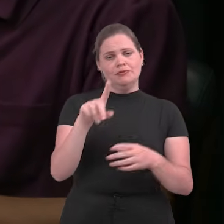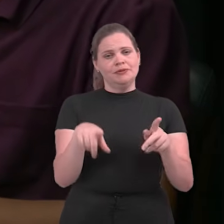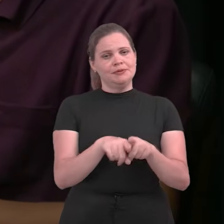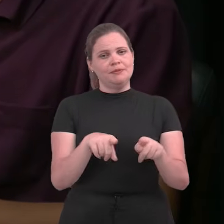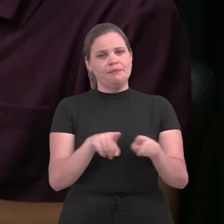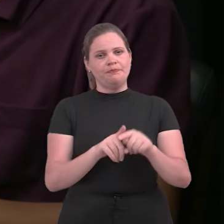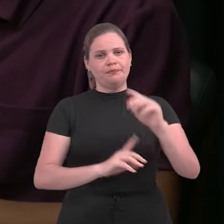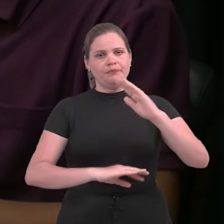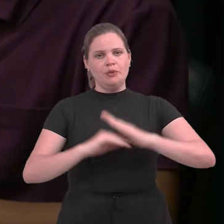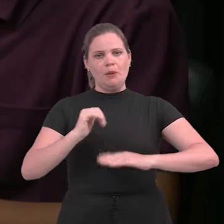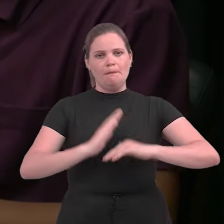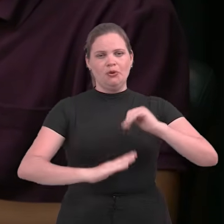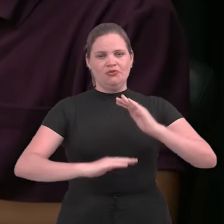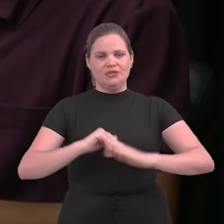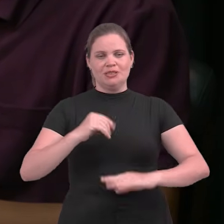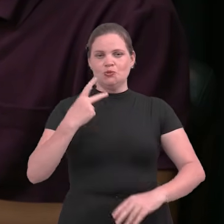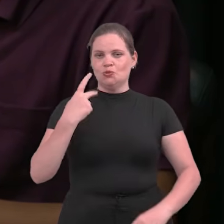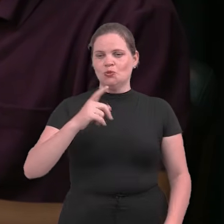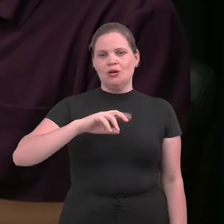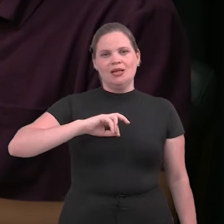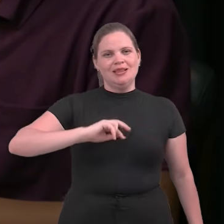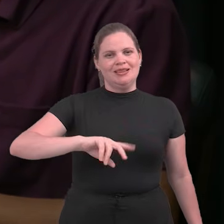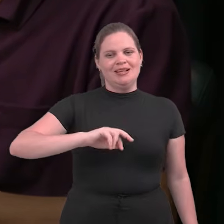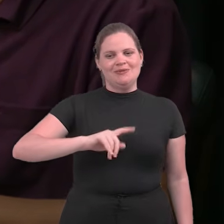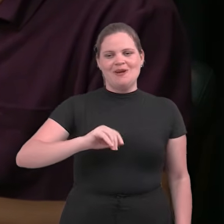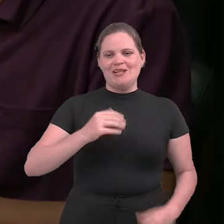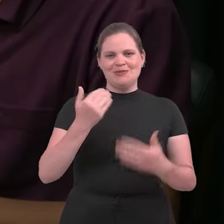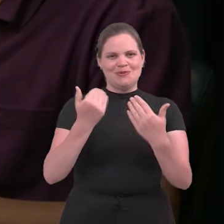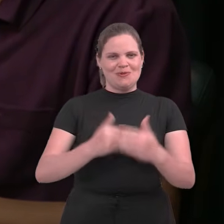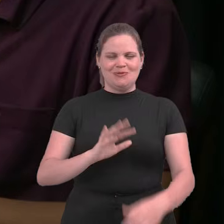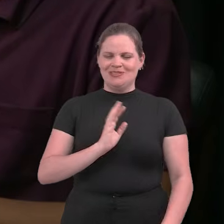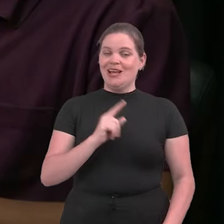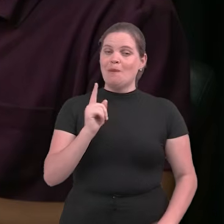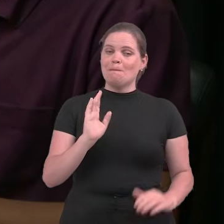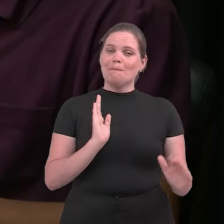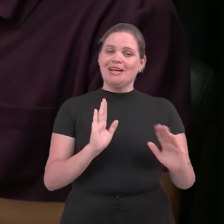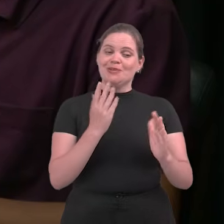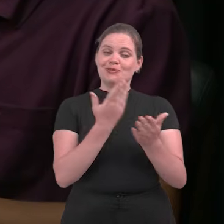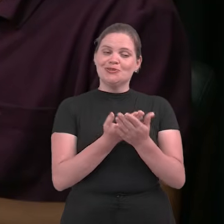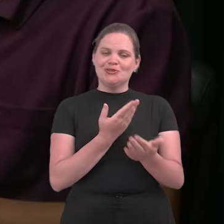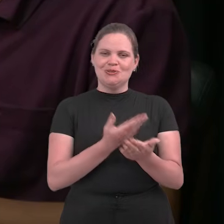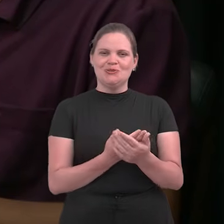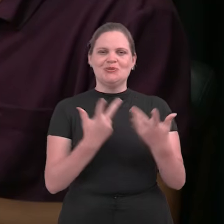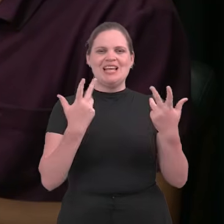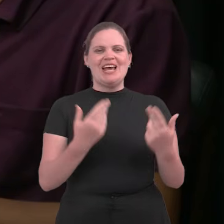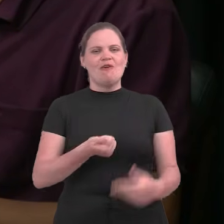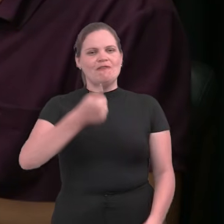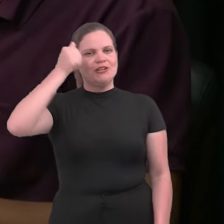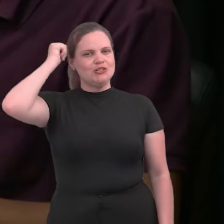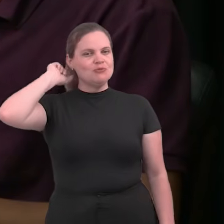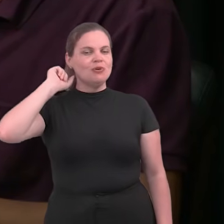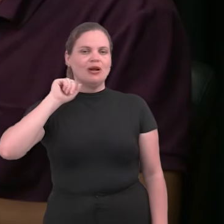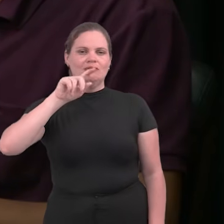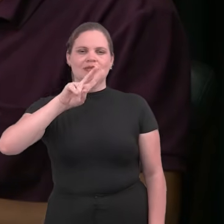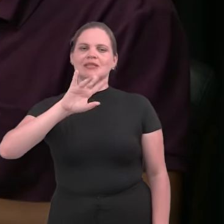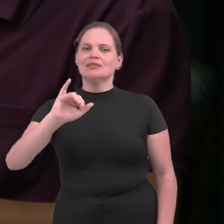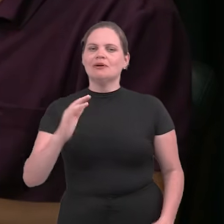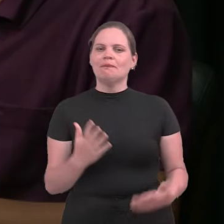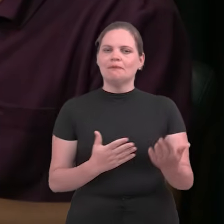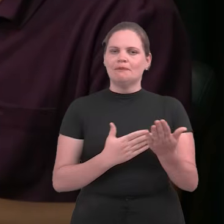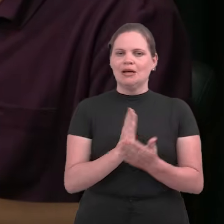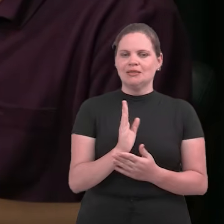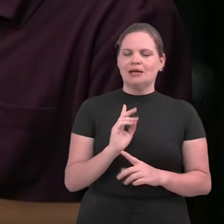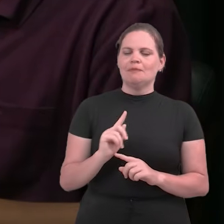sua profissão não é ser concurseiro, né? Entendi. Você está passando por uma fase. É uma fase. Como vestibulando. Entendi. Você será aprovado, você